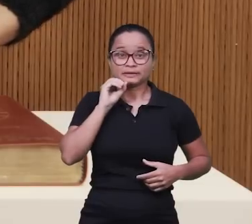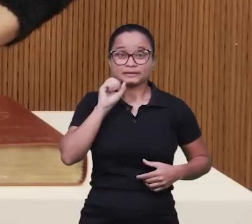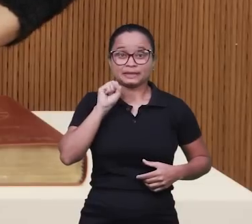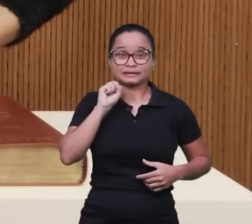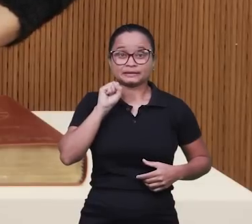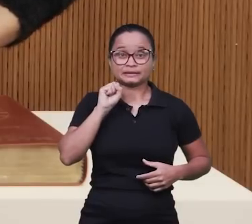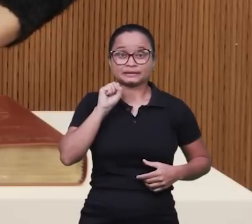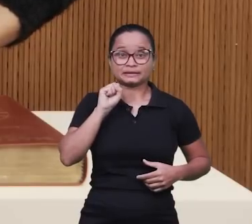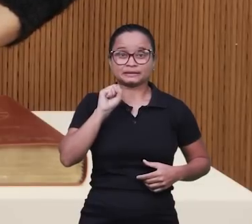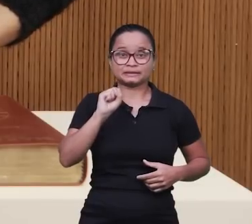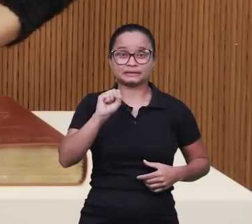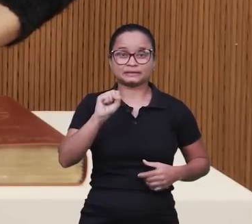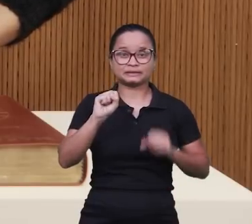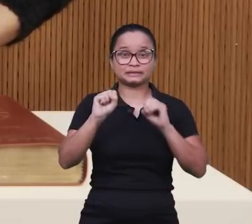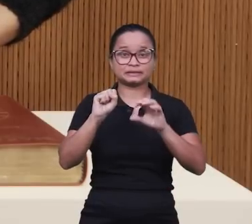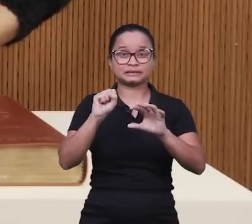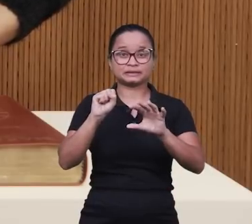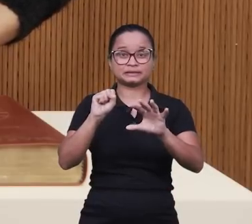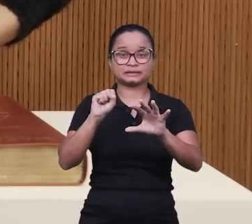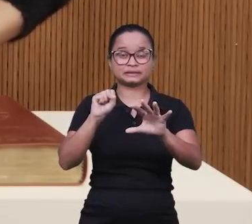Soltou.